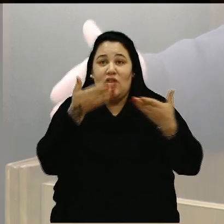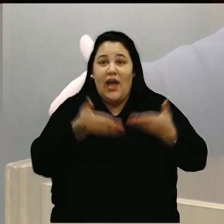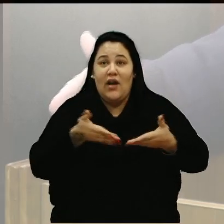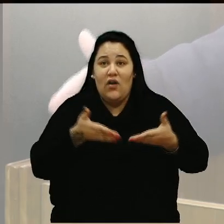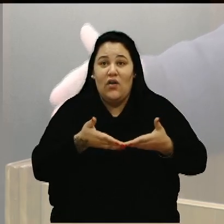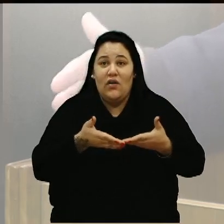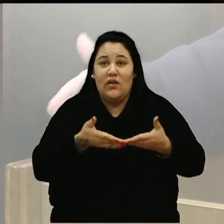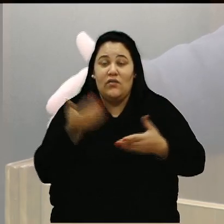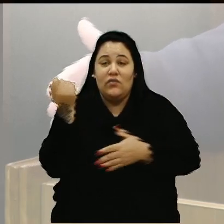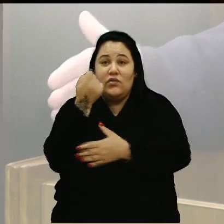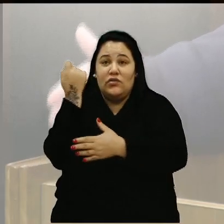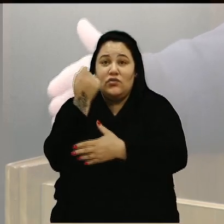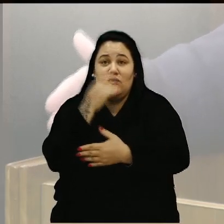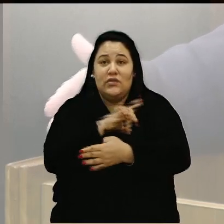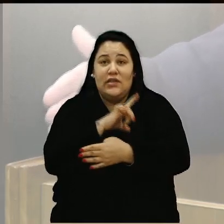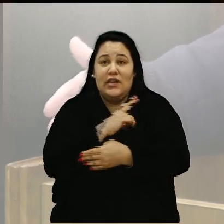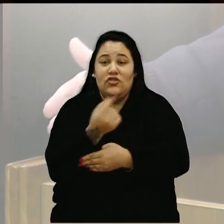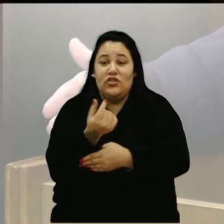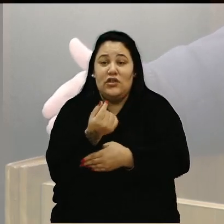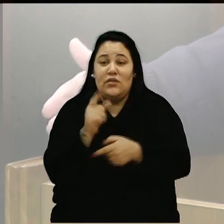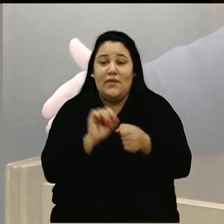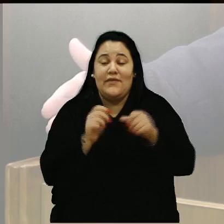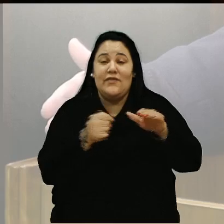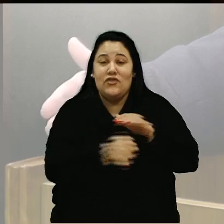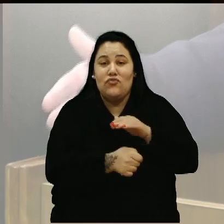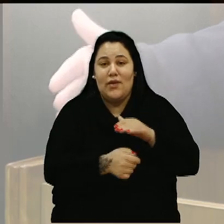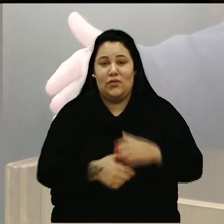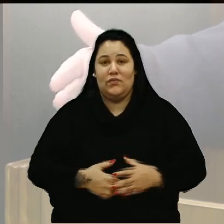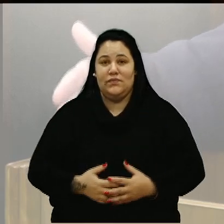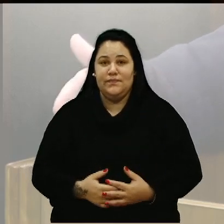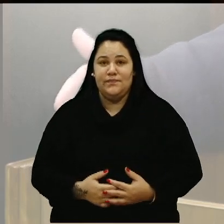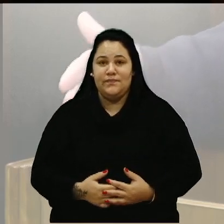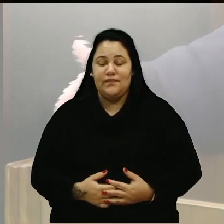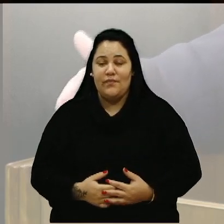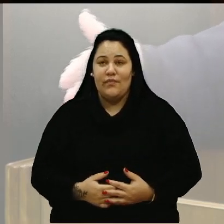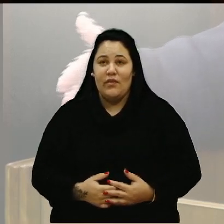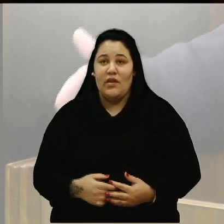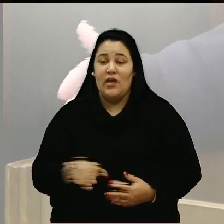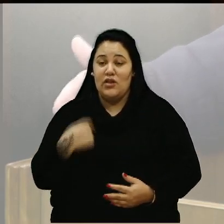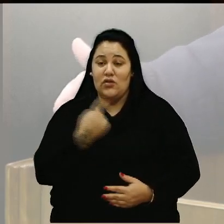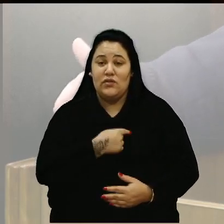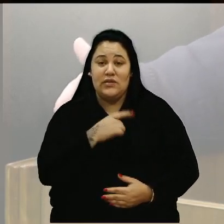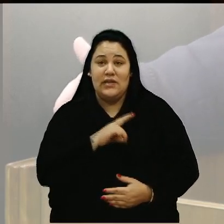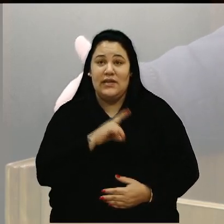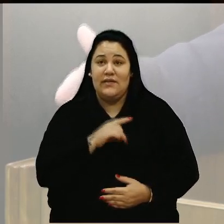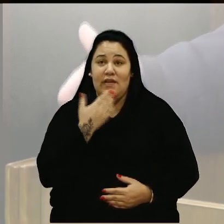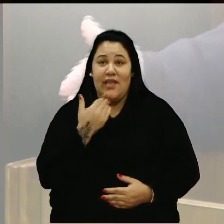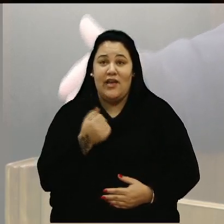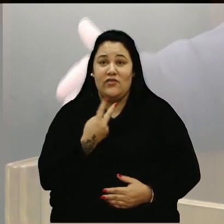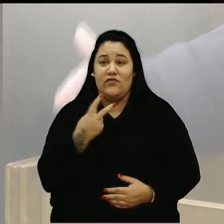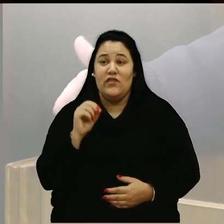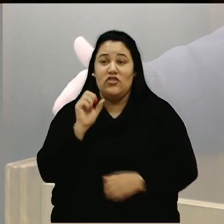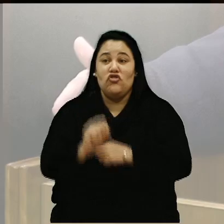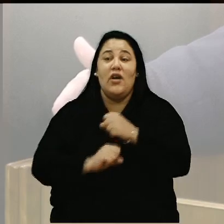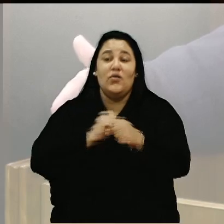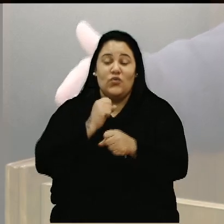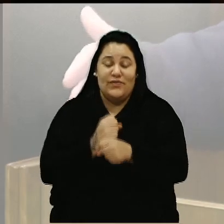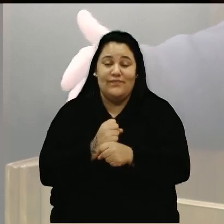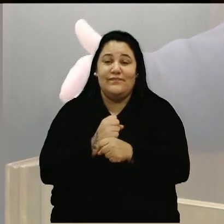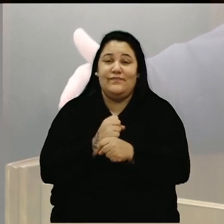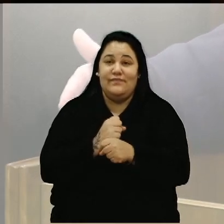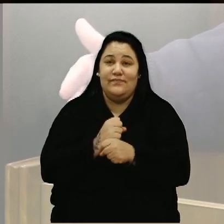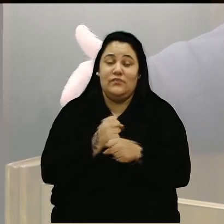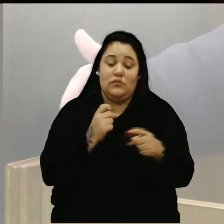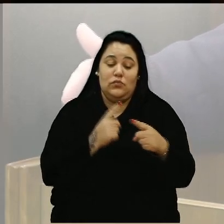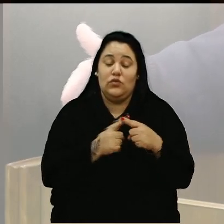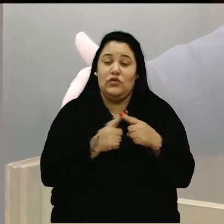Rio Grande do Sul ter dinheiro para investimentos. E nós ganharíamos 20 anos, porque o Rio